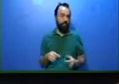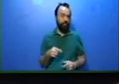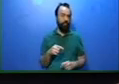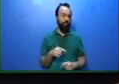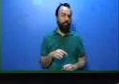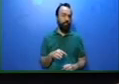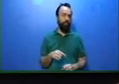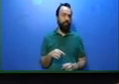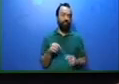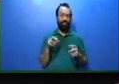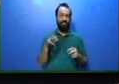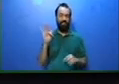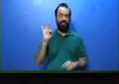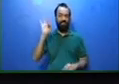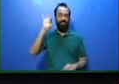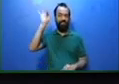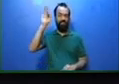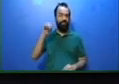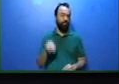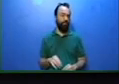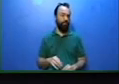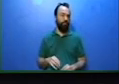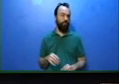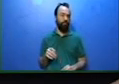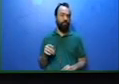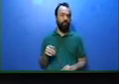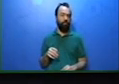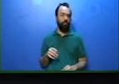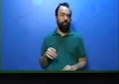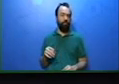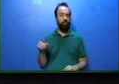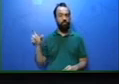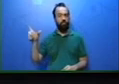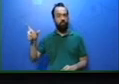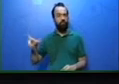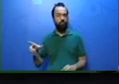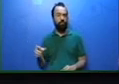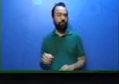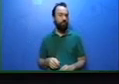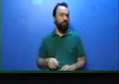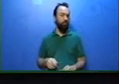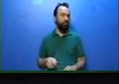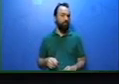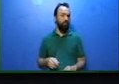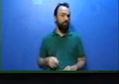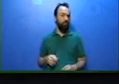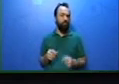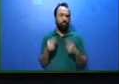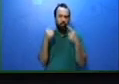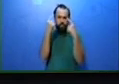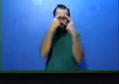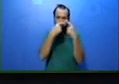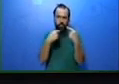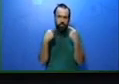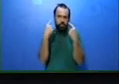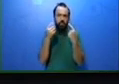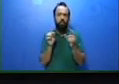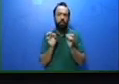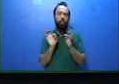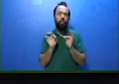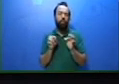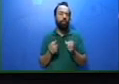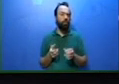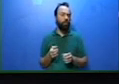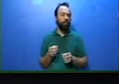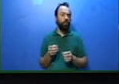cara de quem está alegres. E nesse último quadrinho, como que está a expressão facial? Ah,